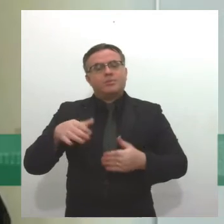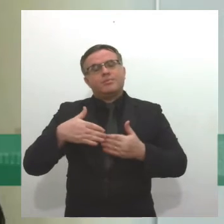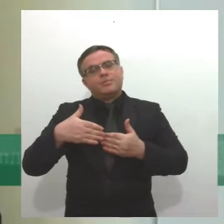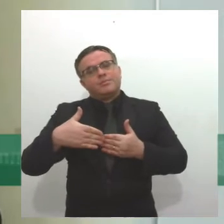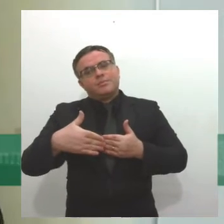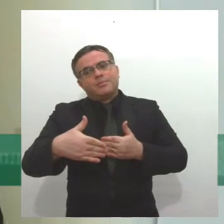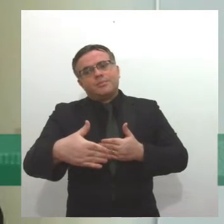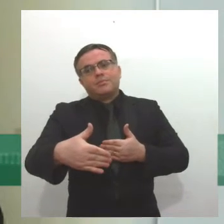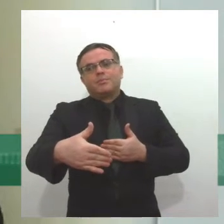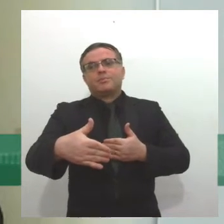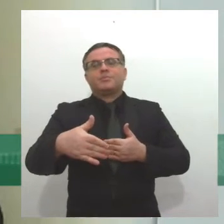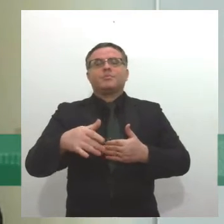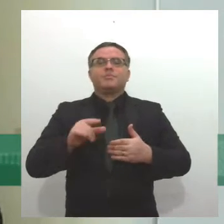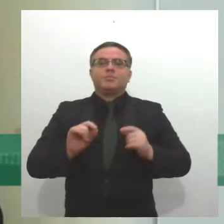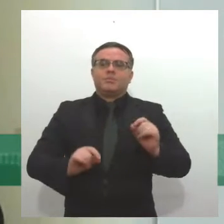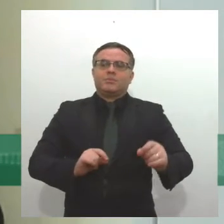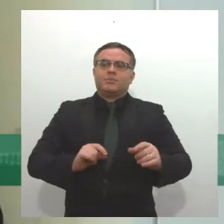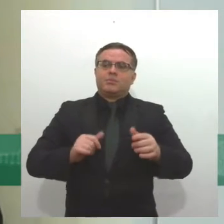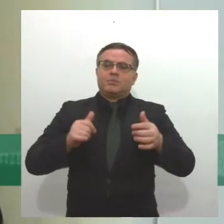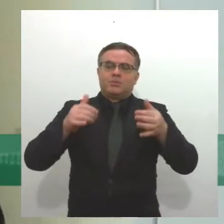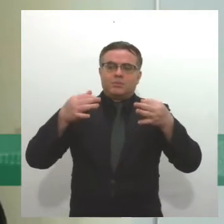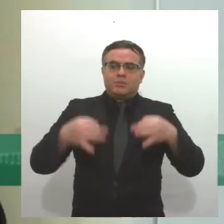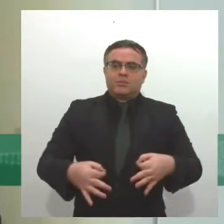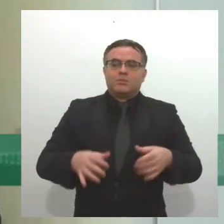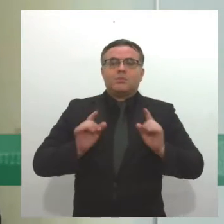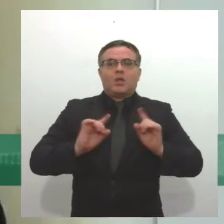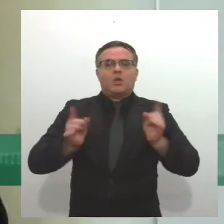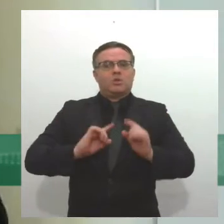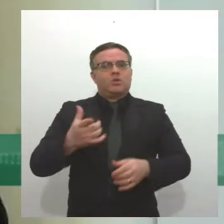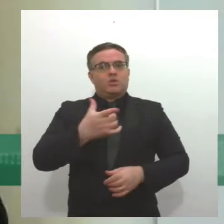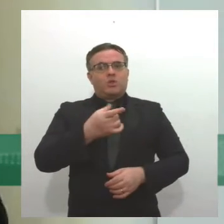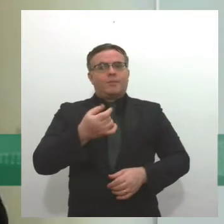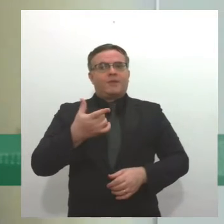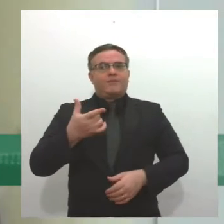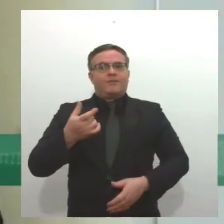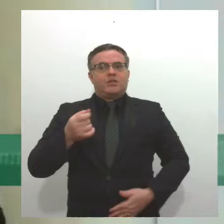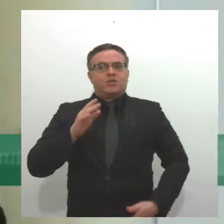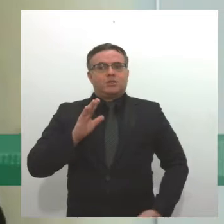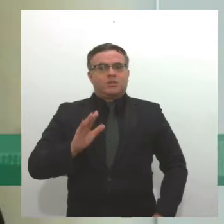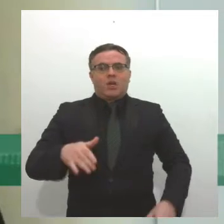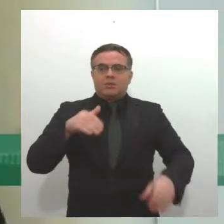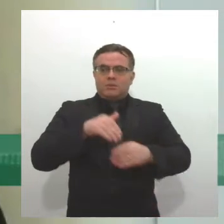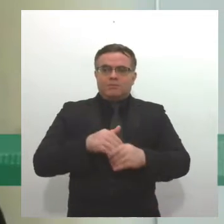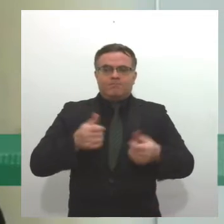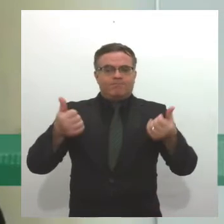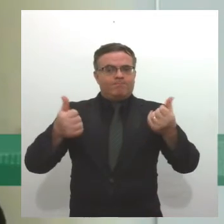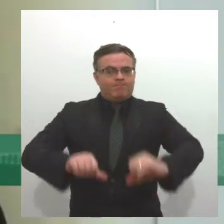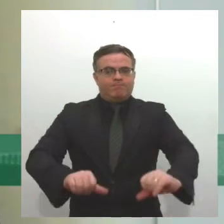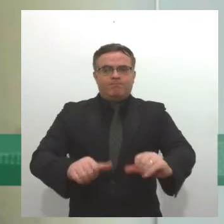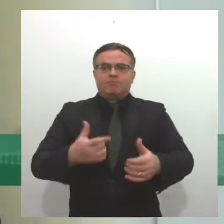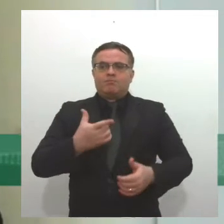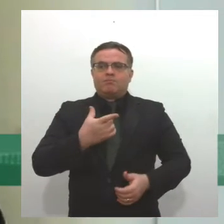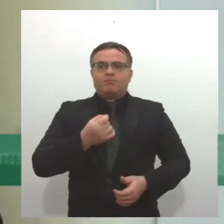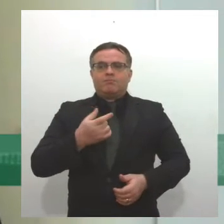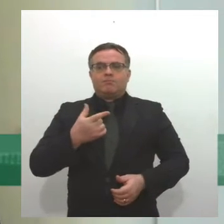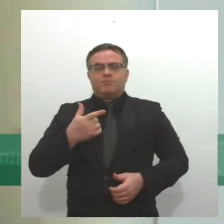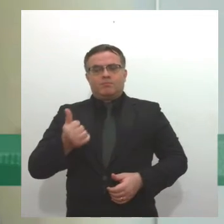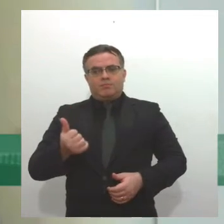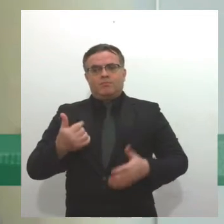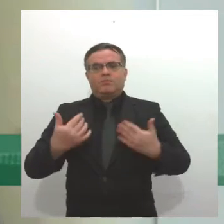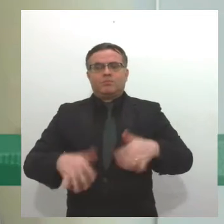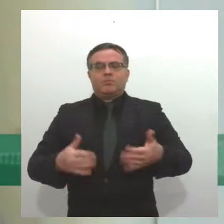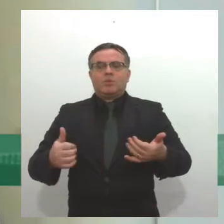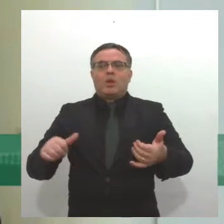poucos, não deu certo. Veio 2020, também teve eleição, não deu certo. Em 2021, com a mudança da